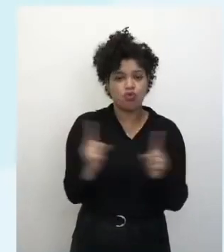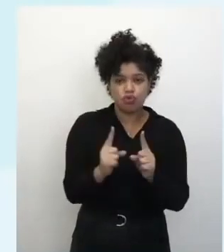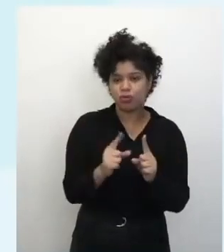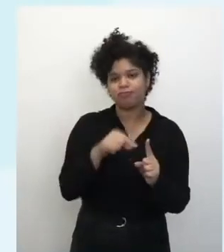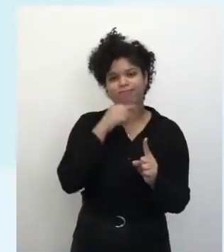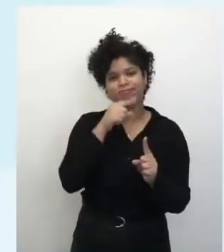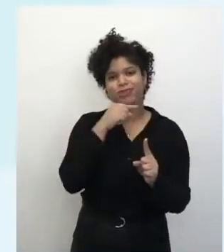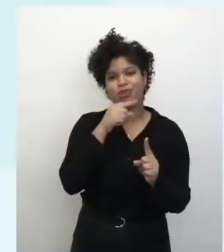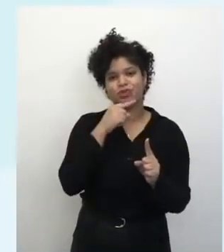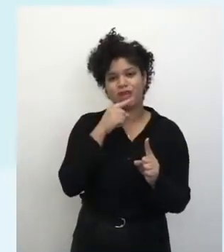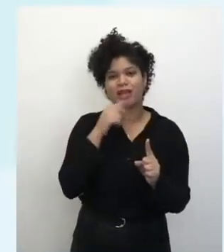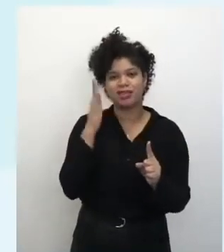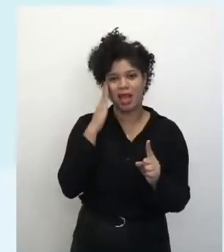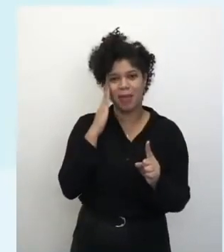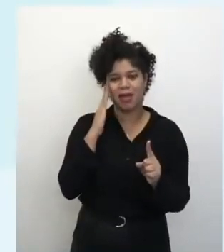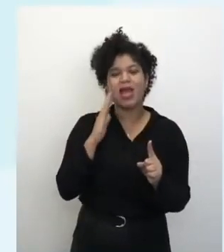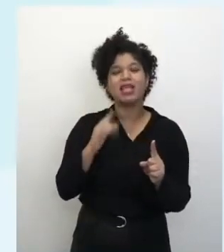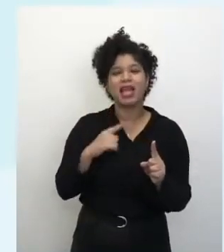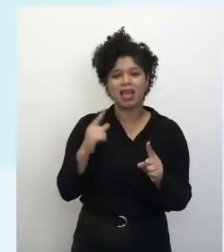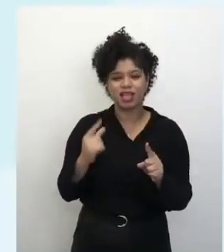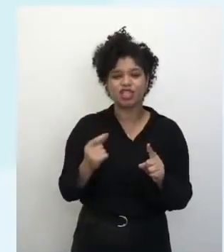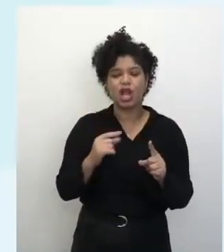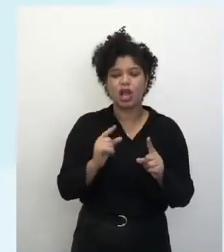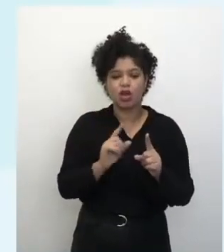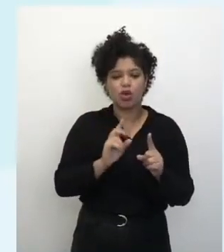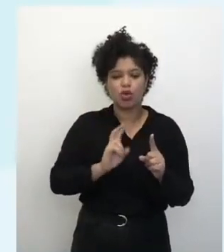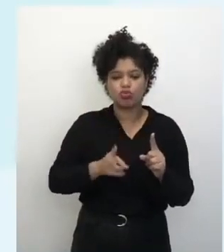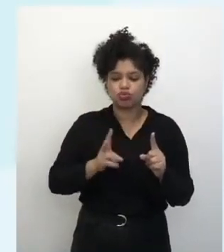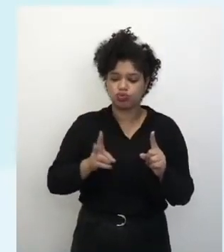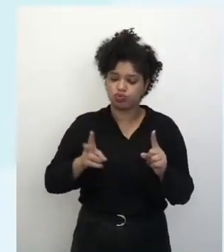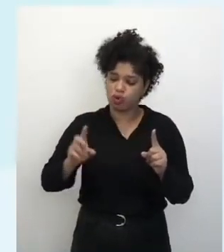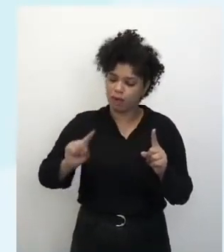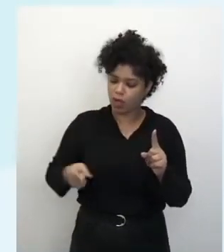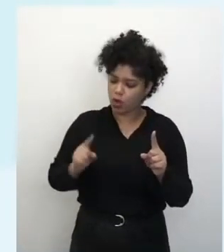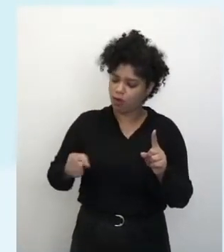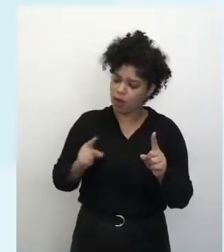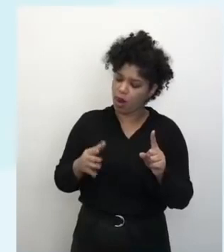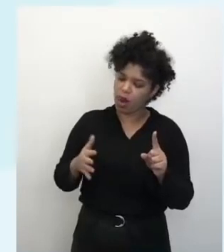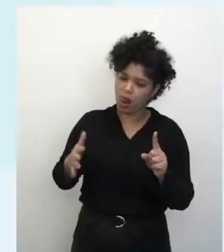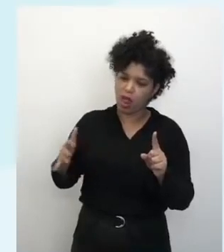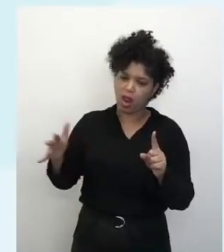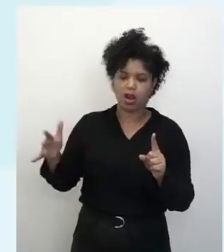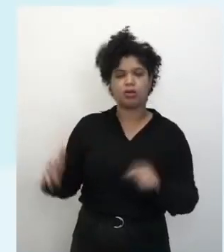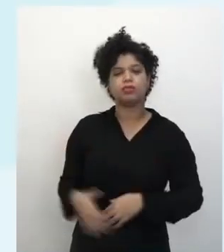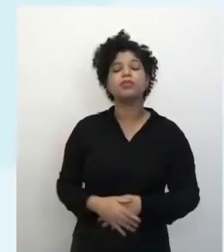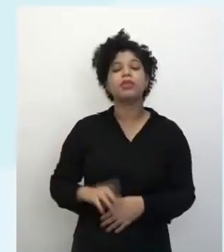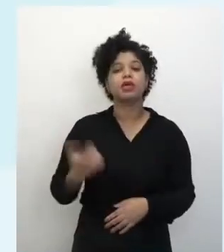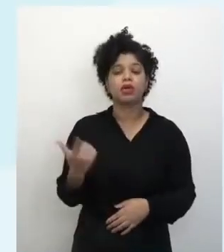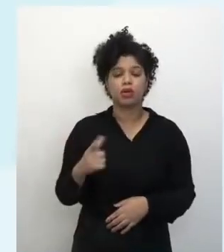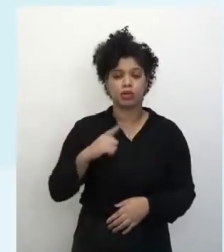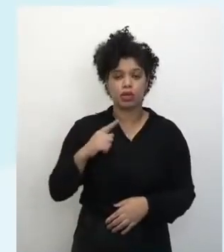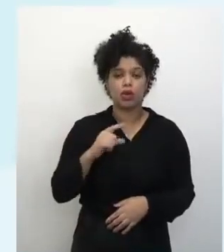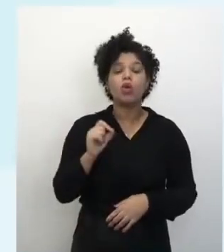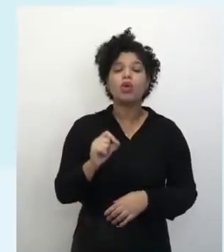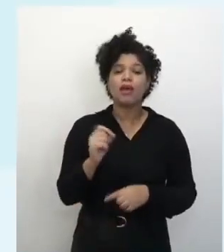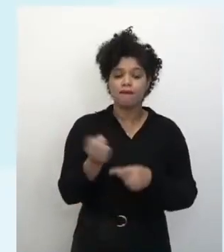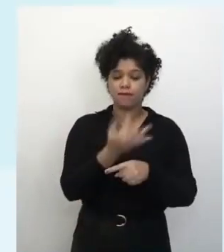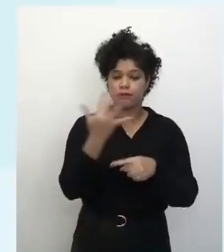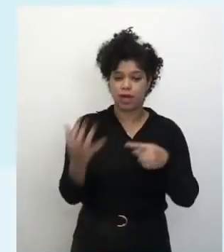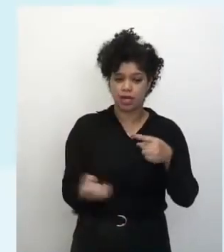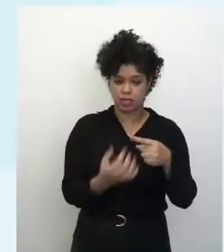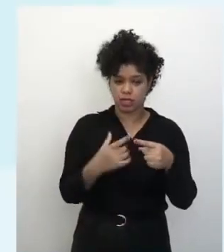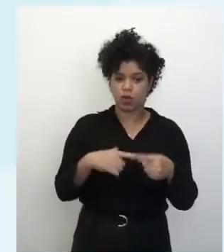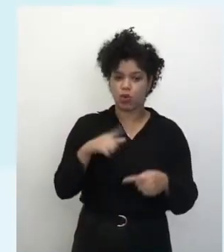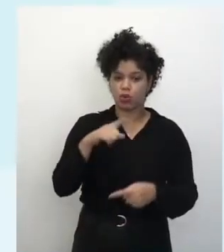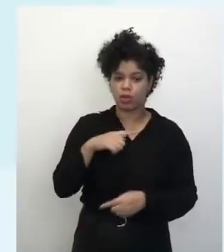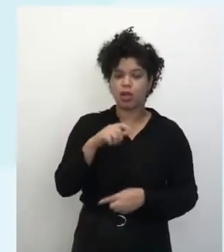irredutíveis, ou seja, aquela fração que não dá mais para simplificar, tá bom? E quando a gente fala de uma fração irredutível, que você pode ver que está aqui, ó,